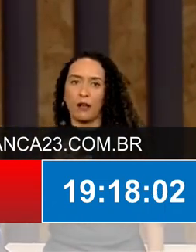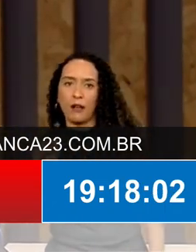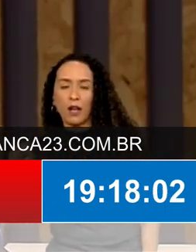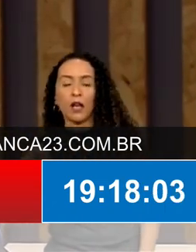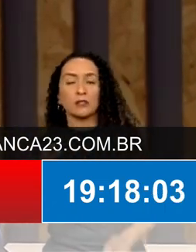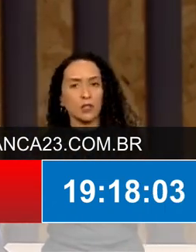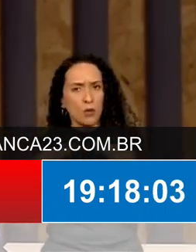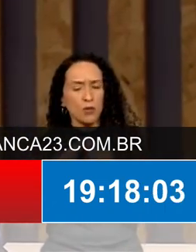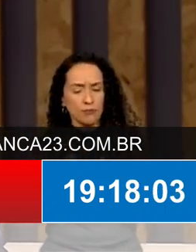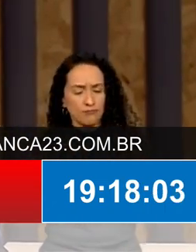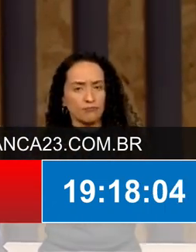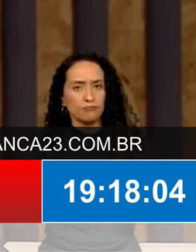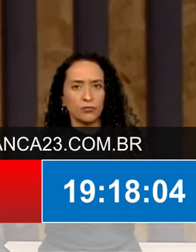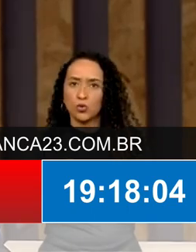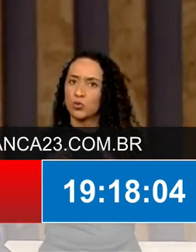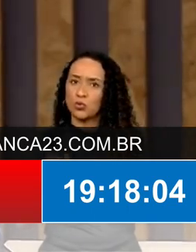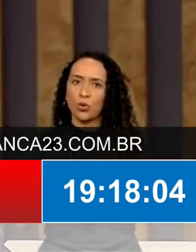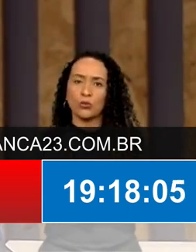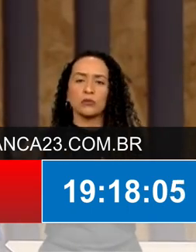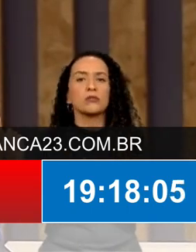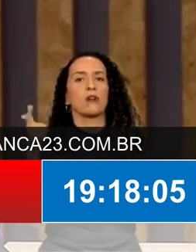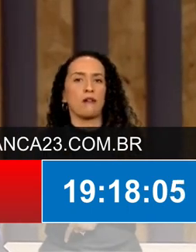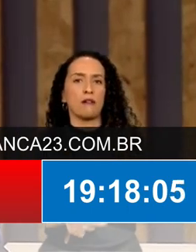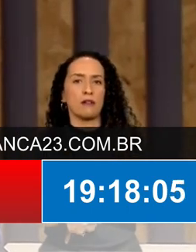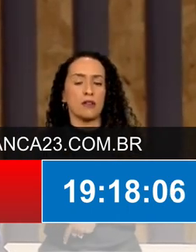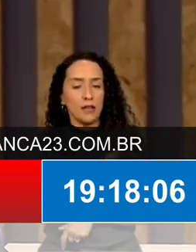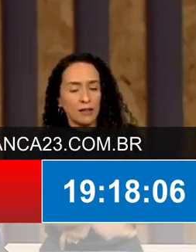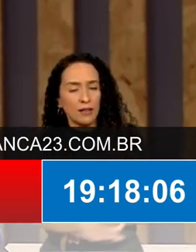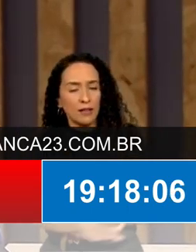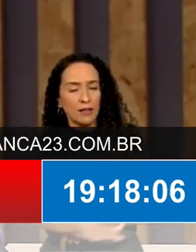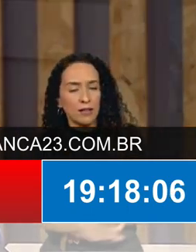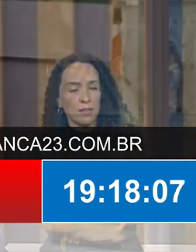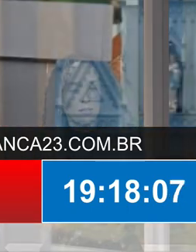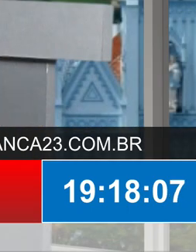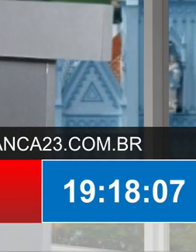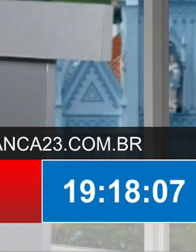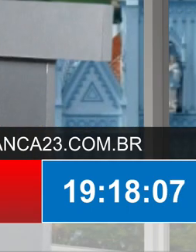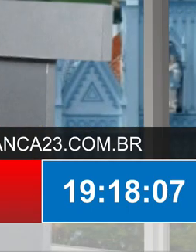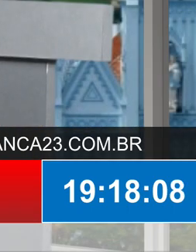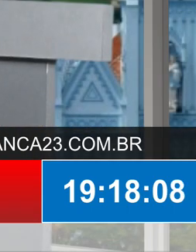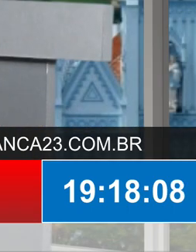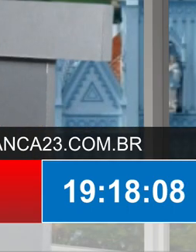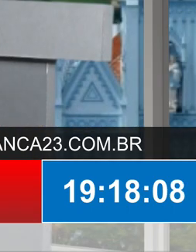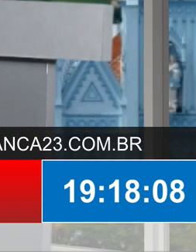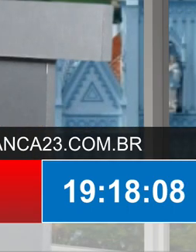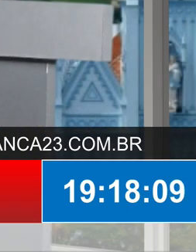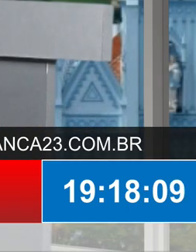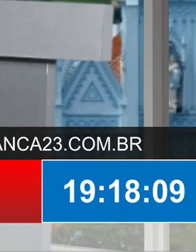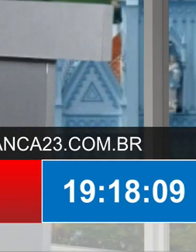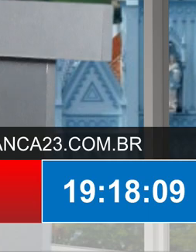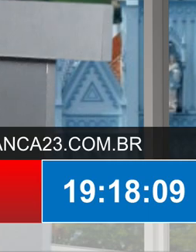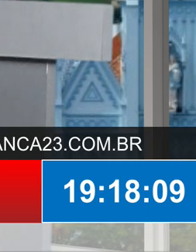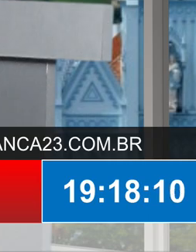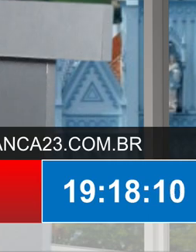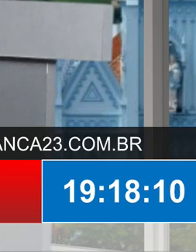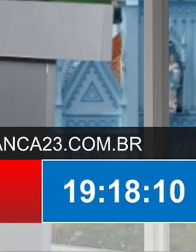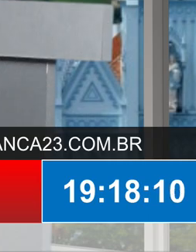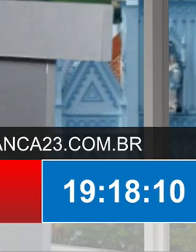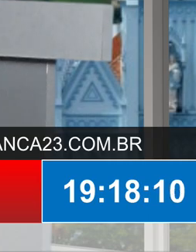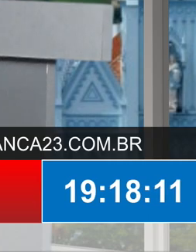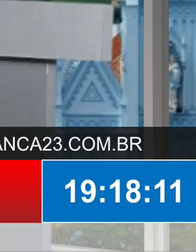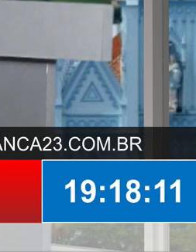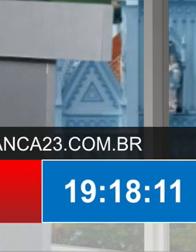esses esforços. Todos ganham. Ganha mais a criança e a família. E um estudo aponta quais são as